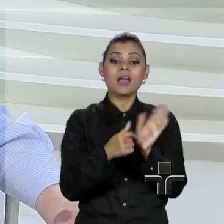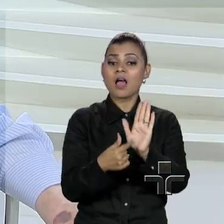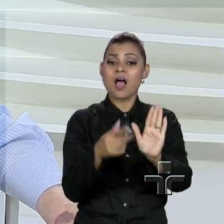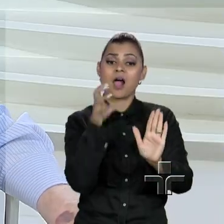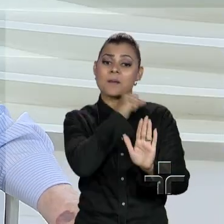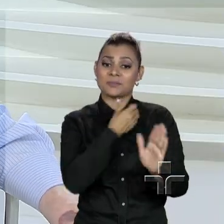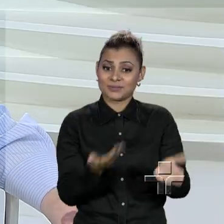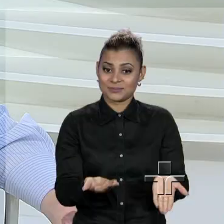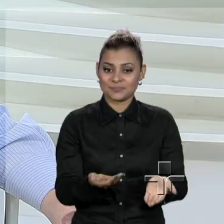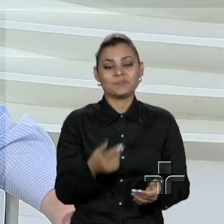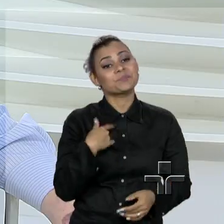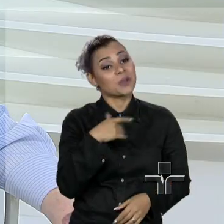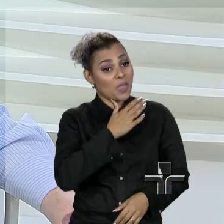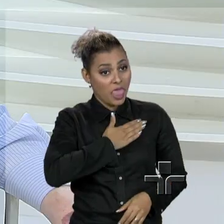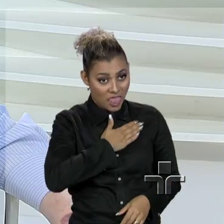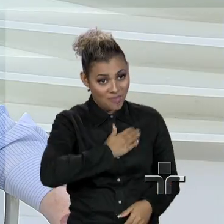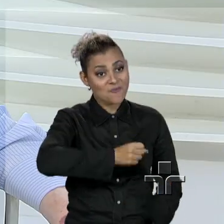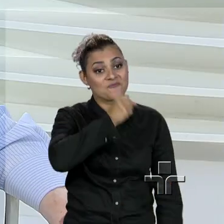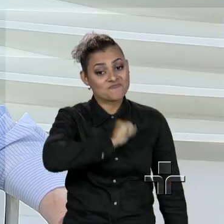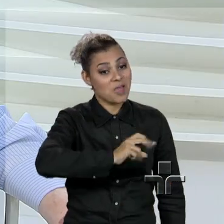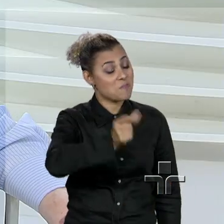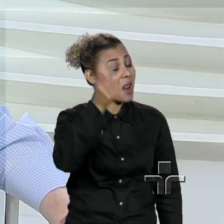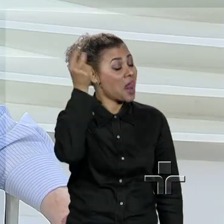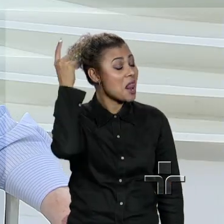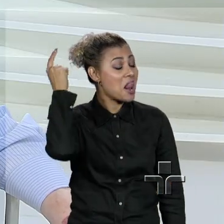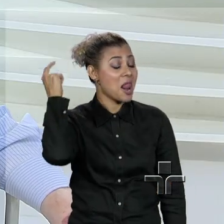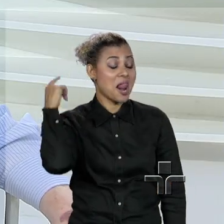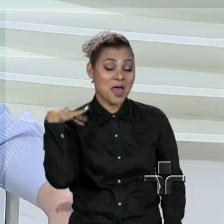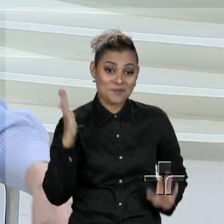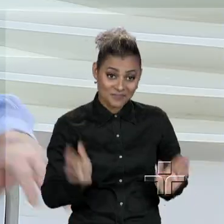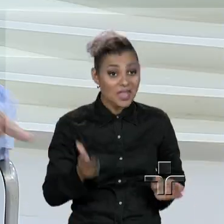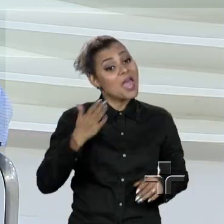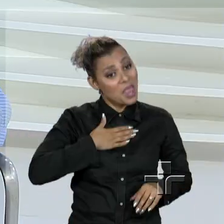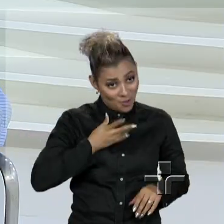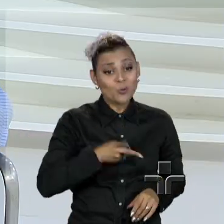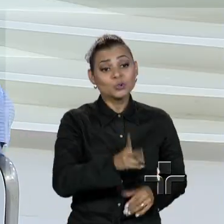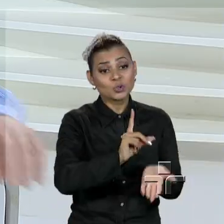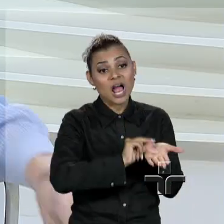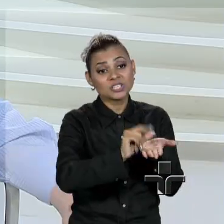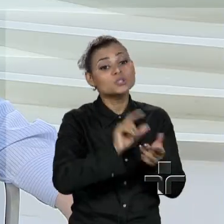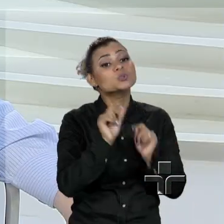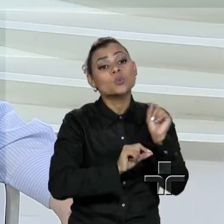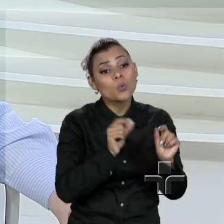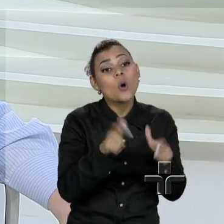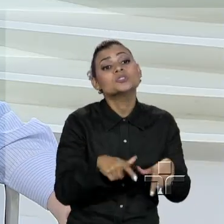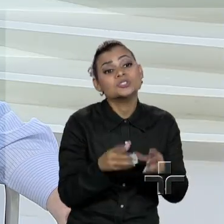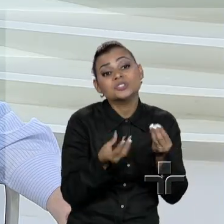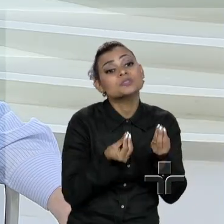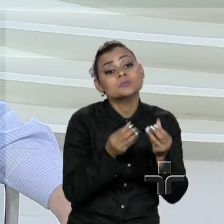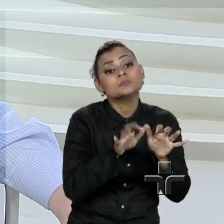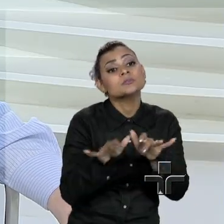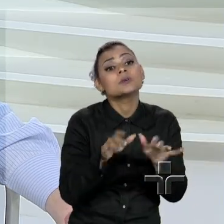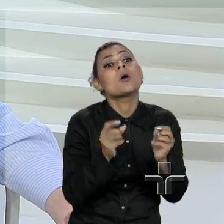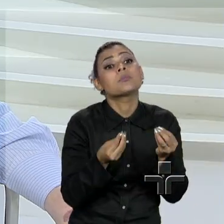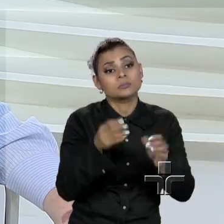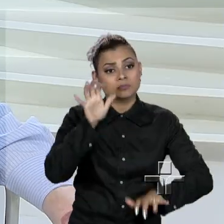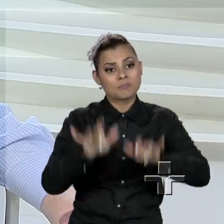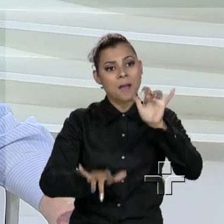coisa. Eu sou tão antiquado contra você. Eu continuo escrevendo meus artigos na máquina.